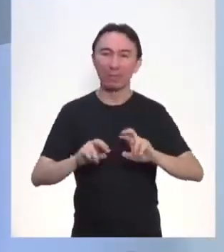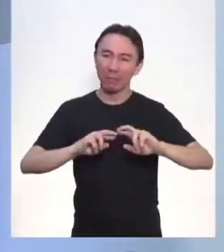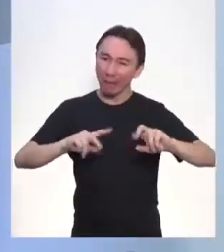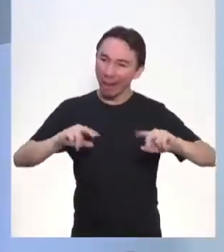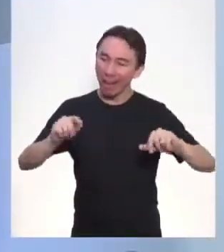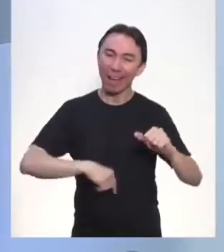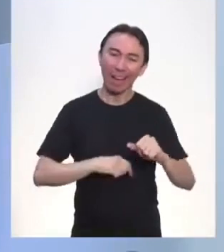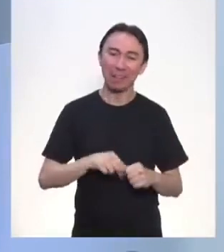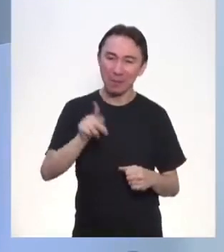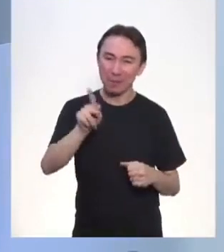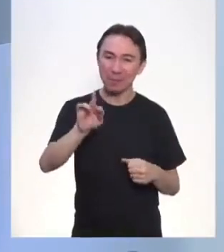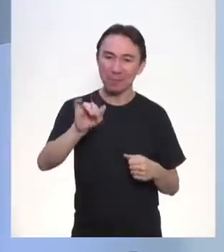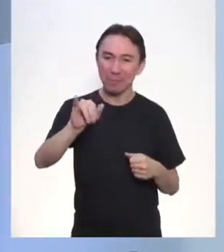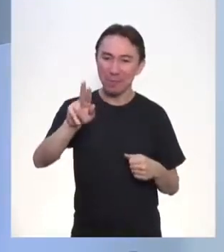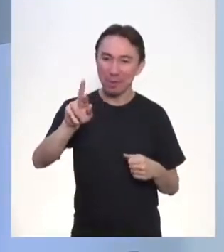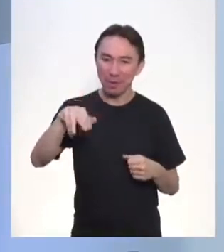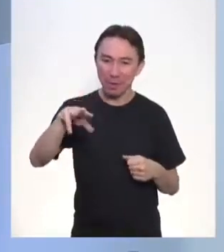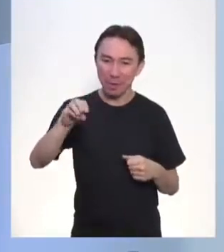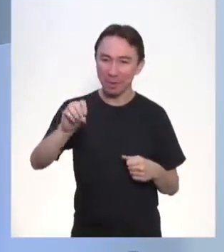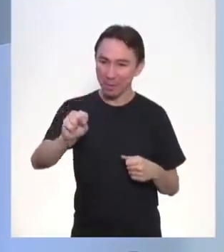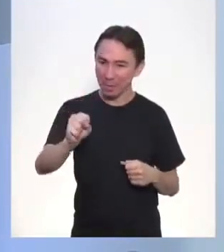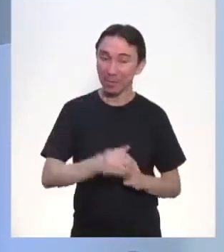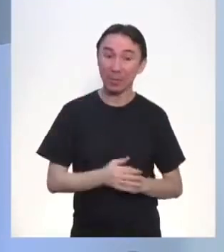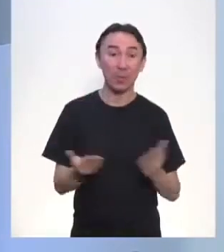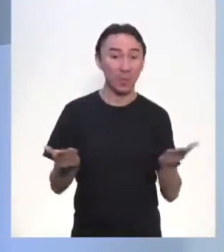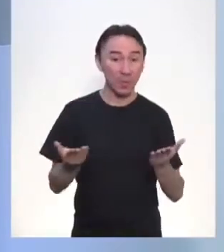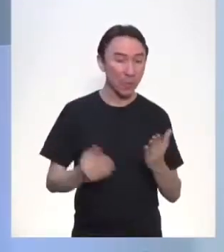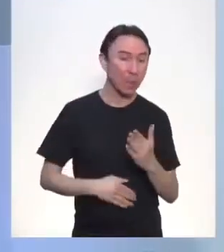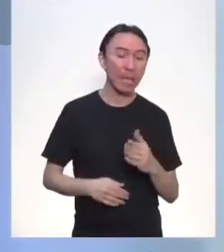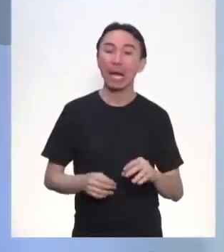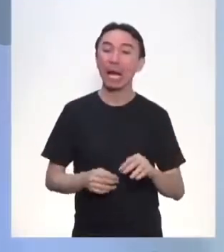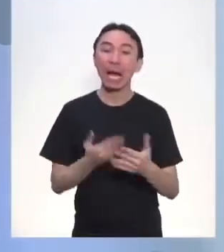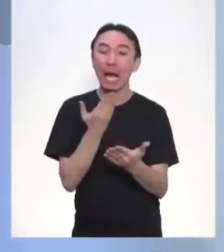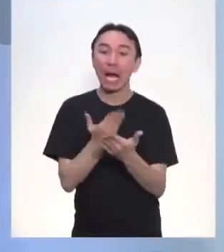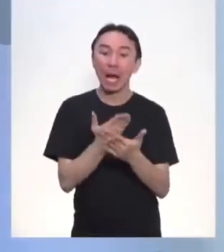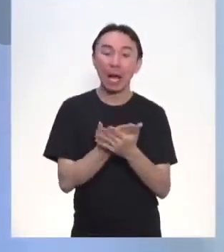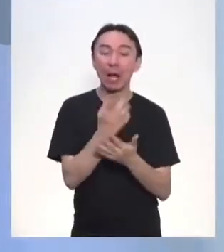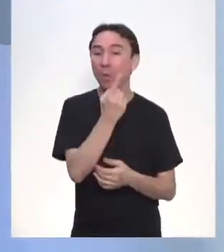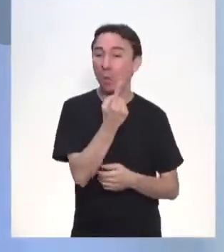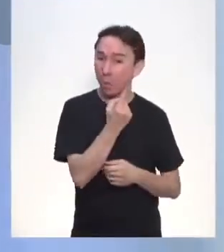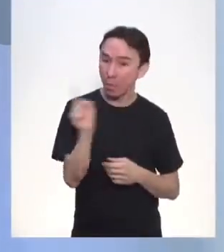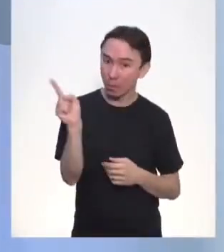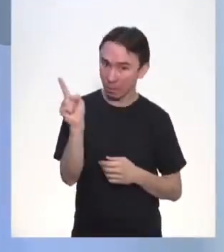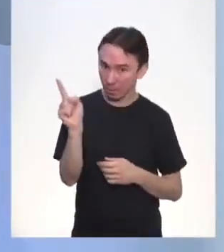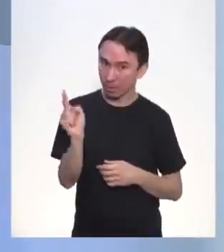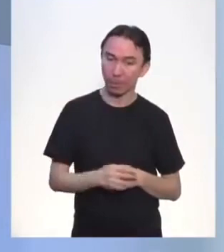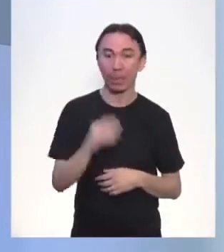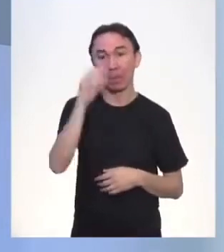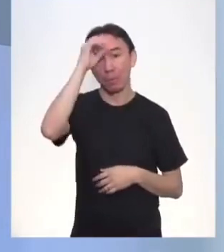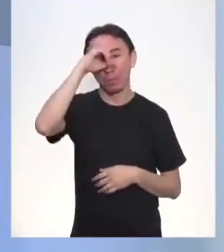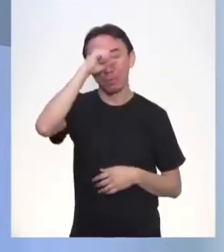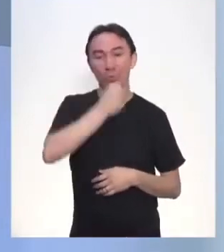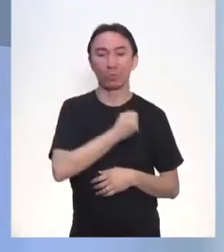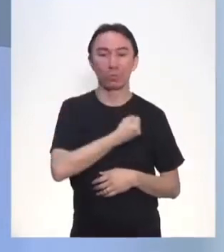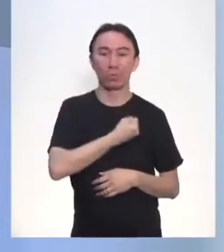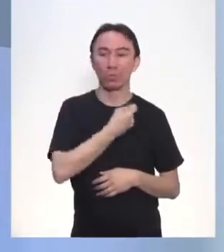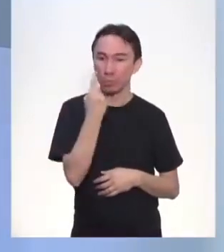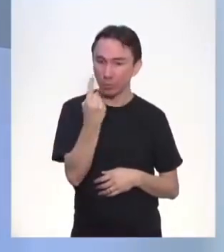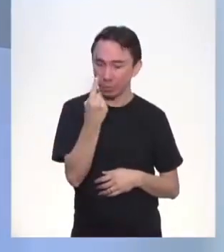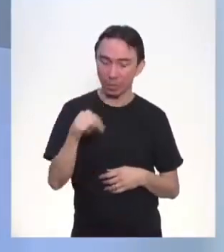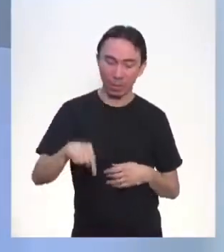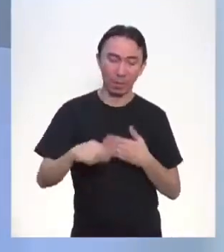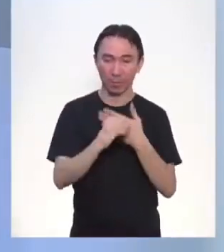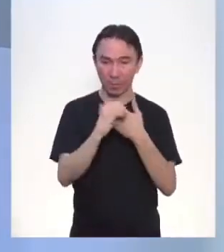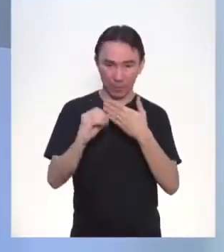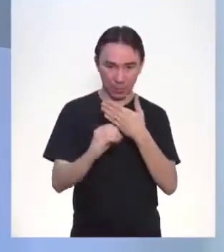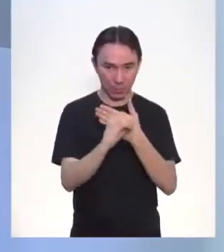uma olhada. Então hoje aí é a última aula dessa situação de aprendizagem 1 aqui no Centro de Mídias, né? Hoje nós estamos encerrando essa situação